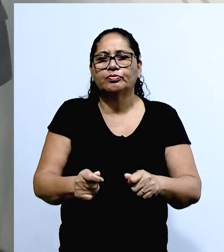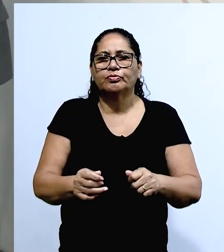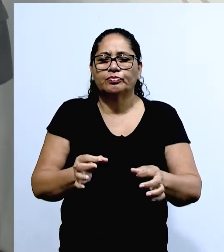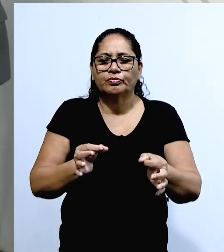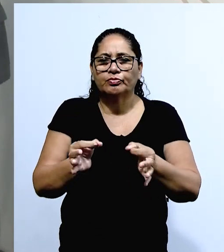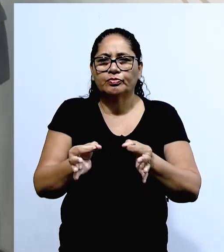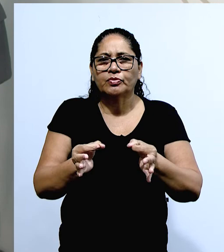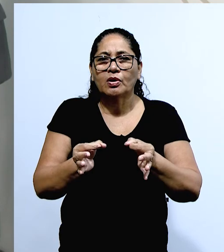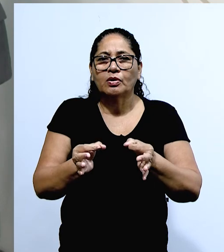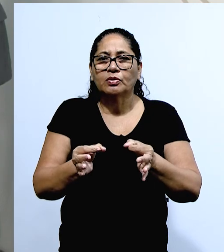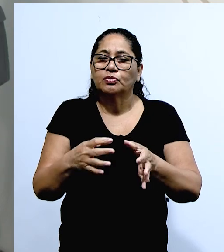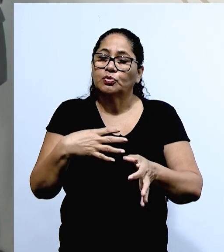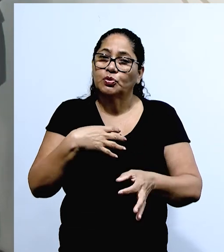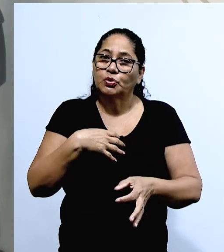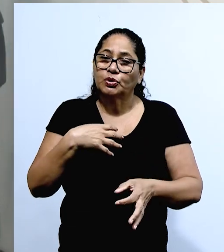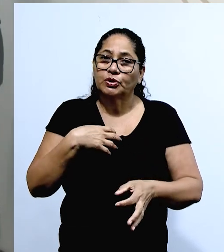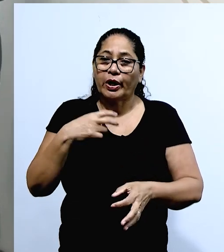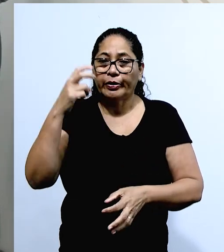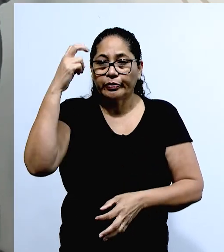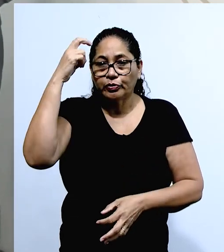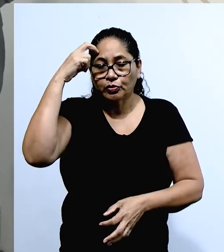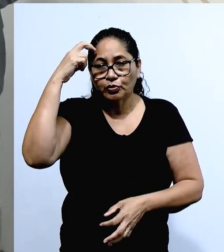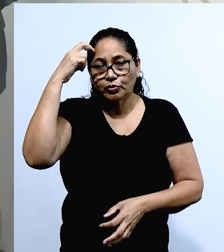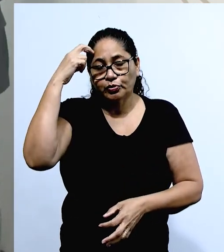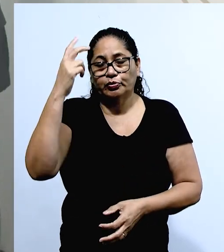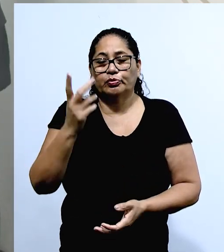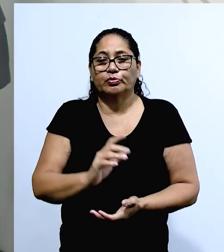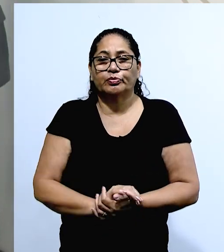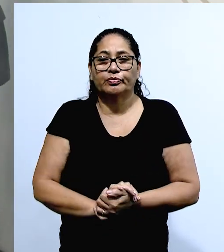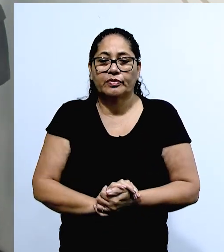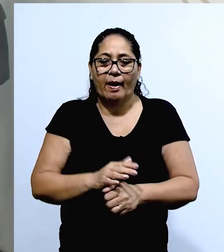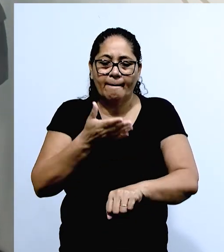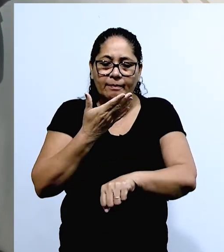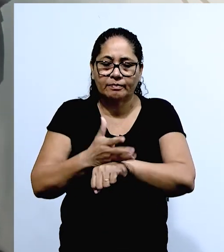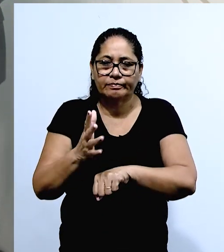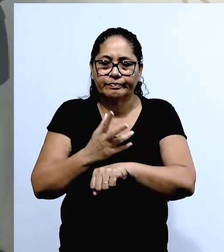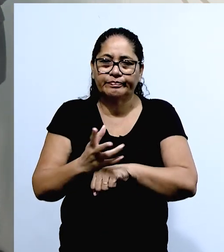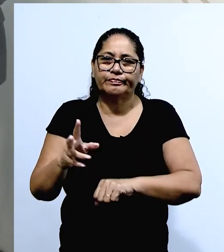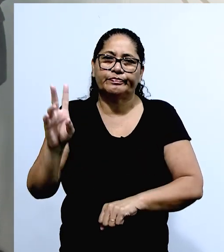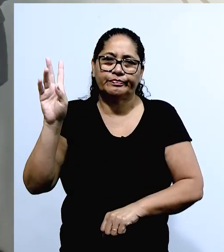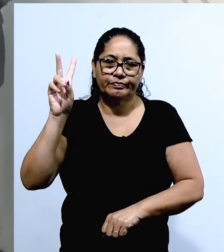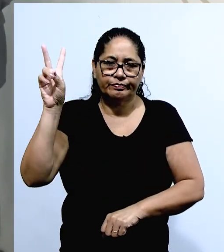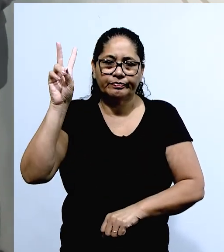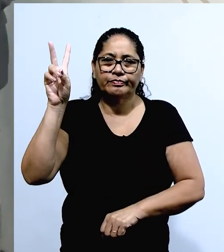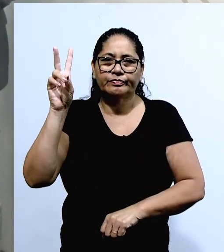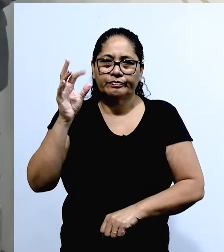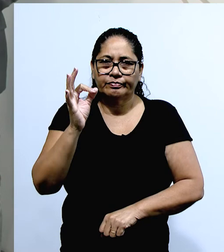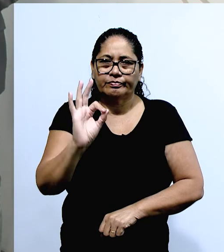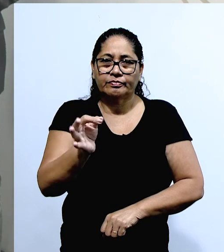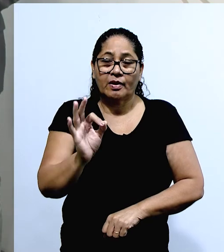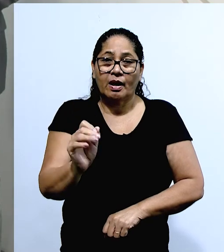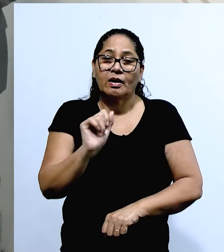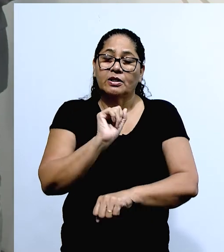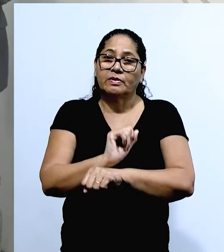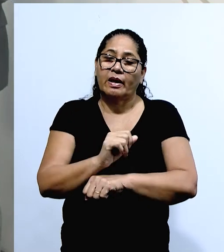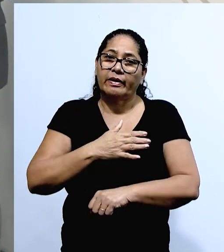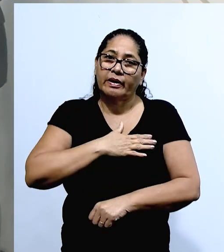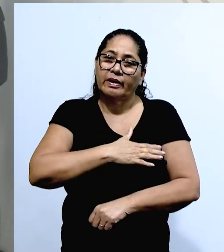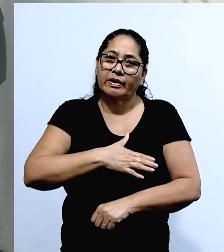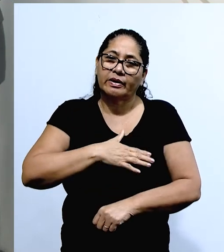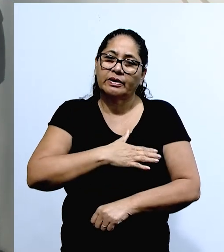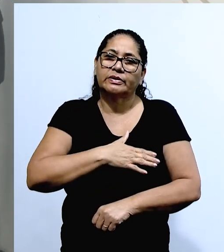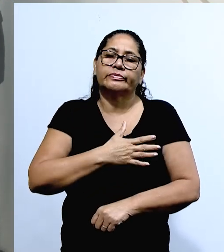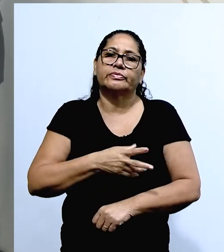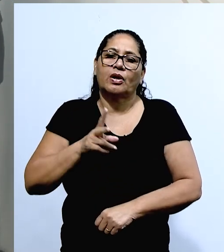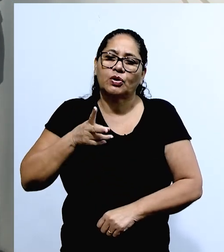a organização, de uma forma que seja a cultura daquela organização a prática daqueles valores. Perfeito? Espero que vocês tenham